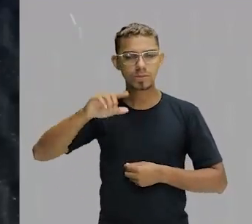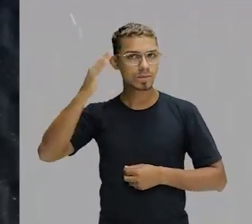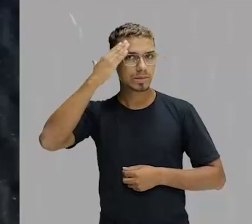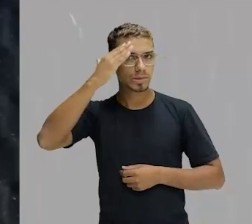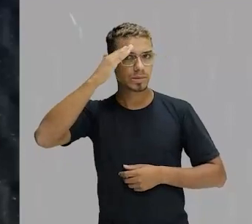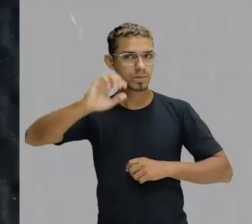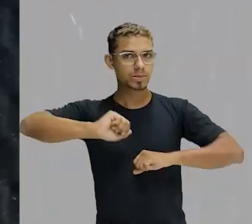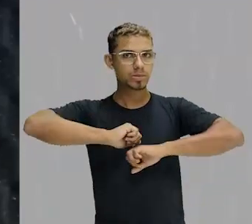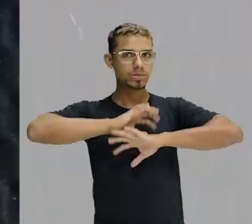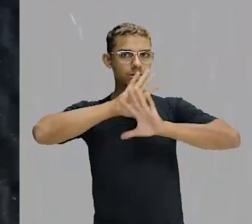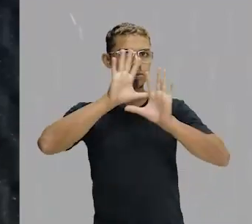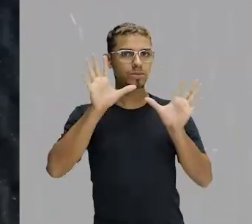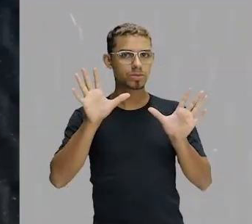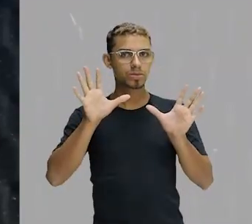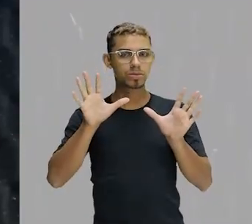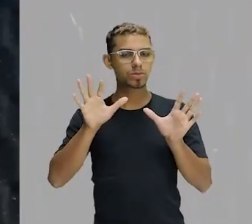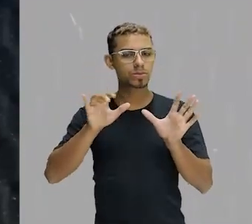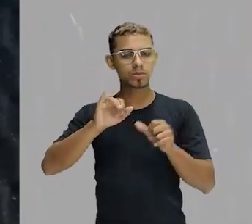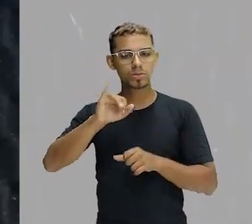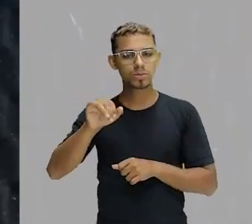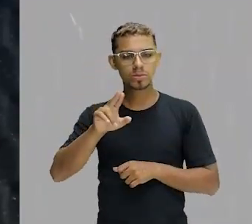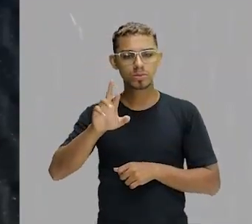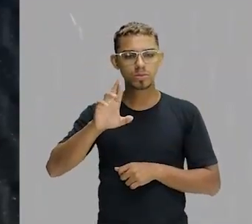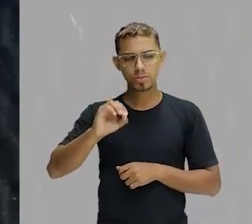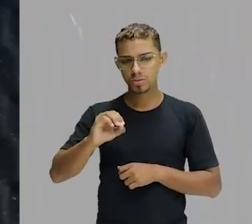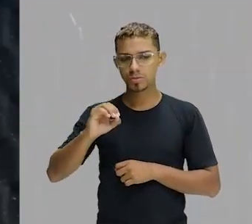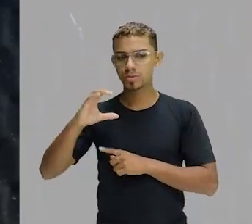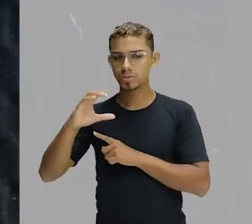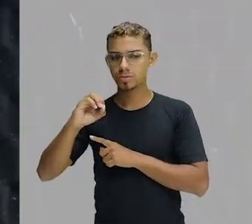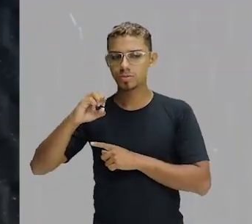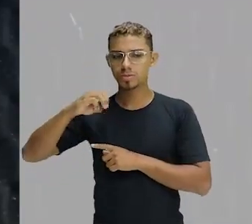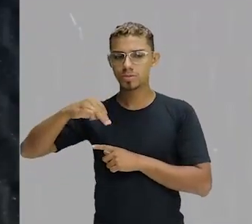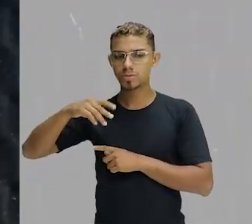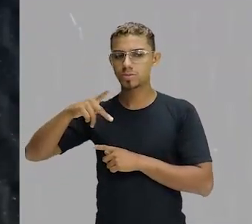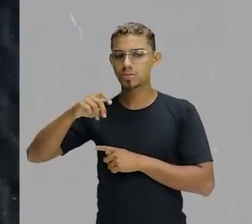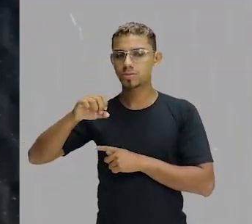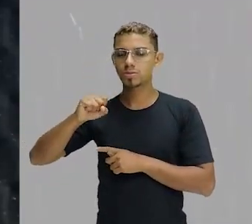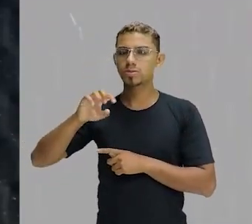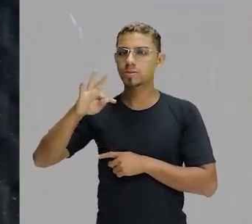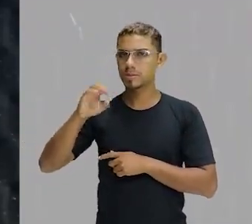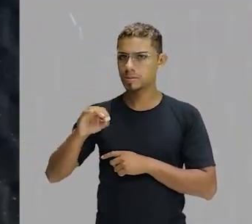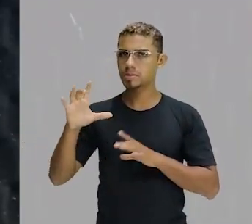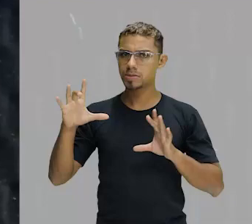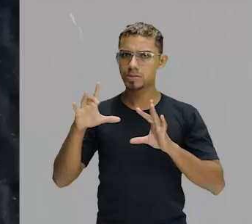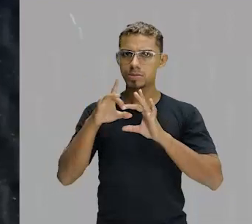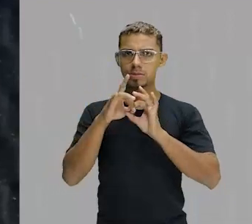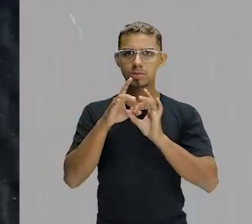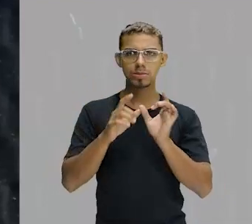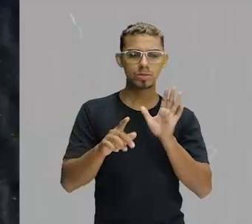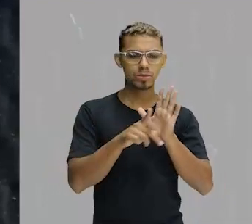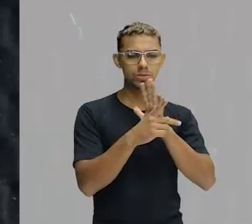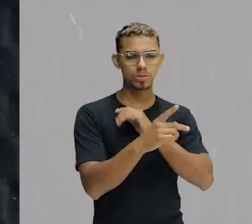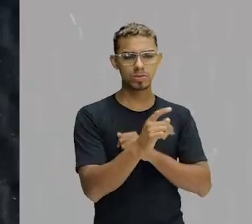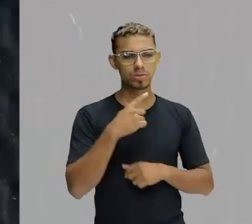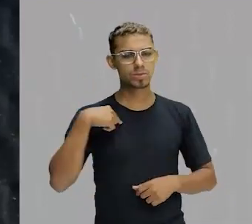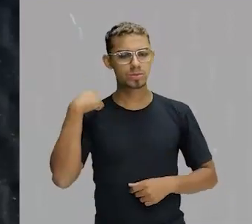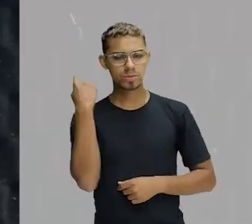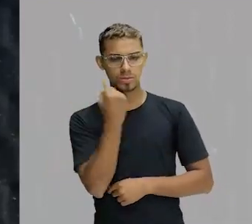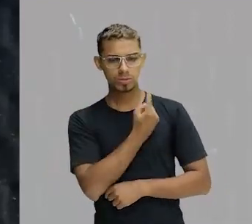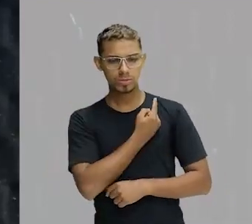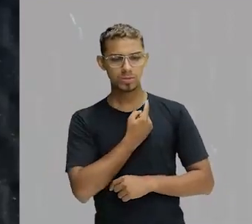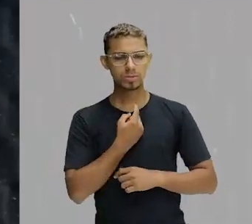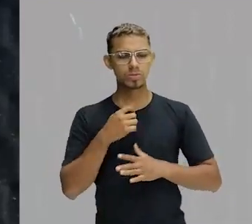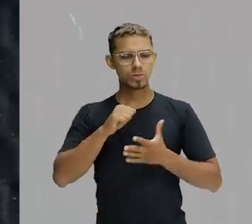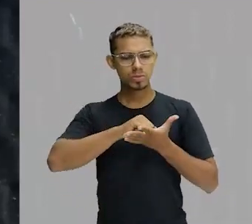essa escrita de juro composto associada à própria função exponencial. Depois nós vamos ver